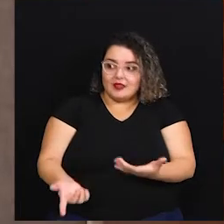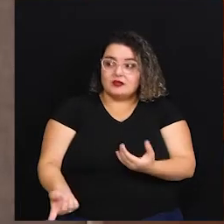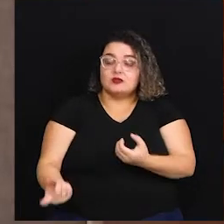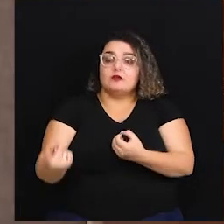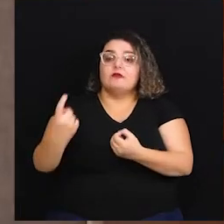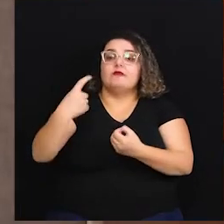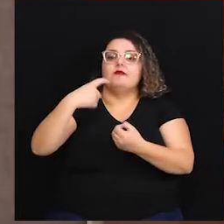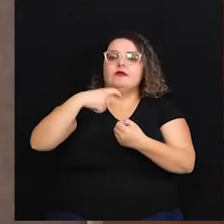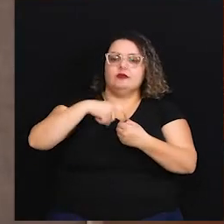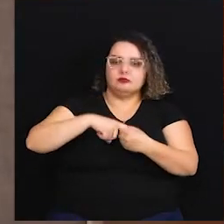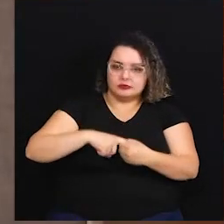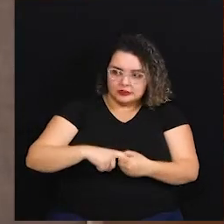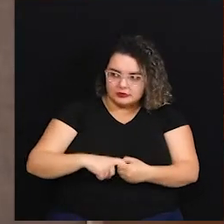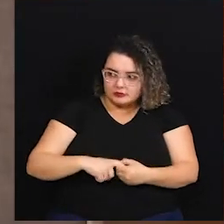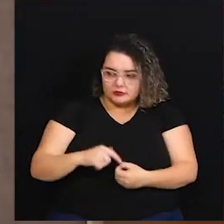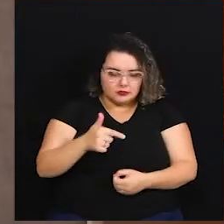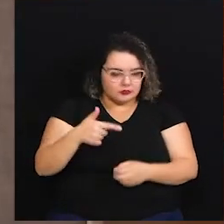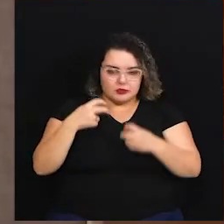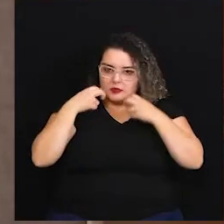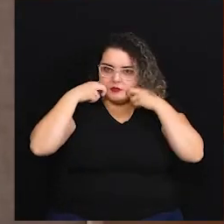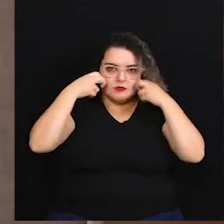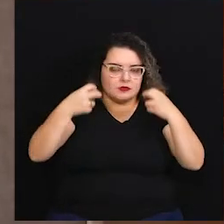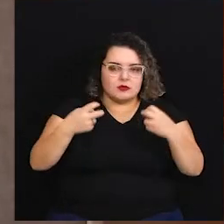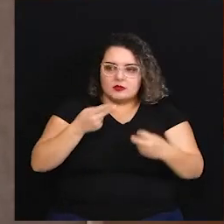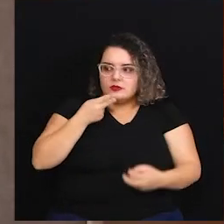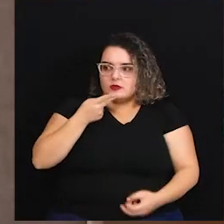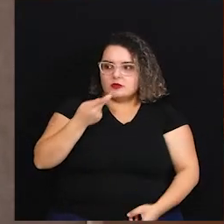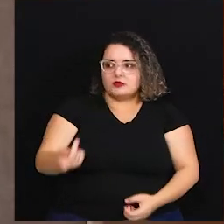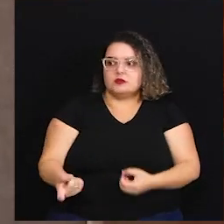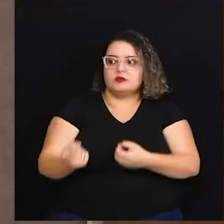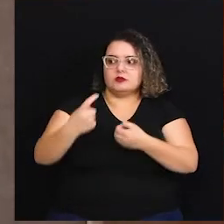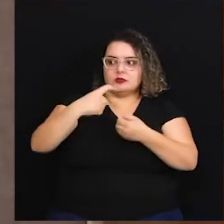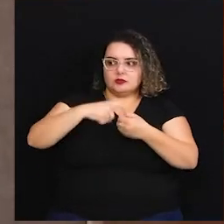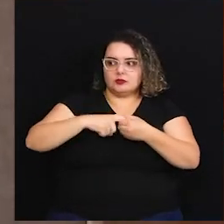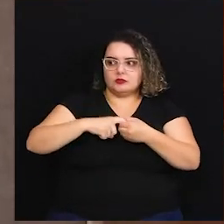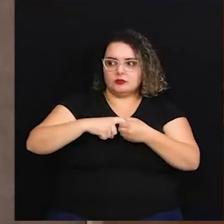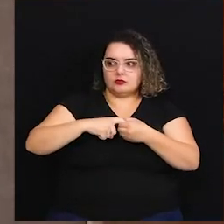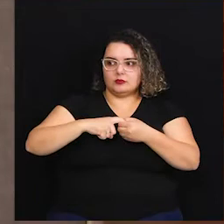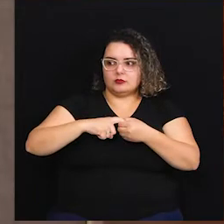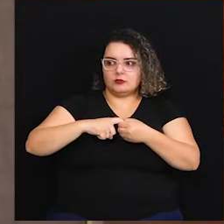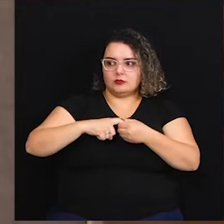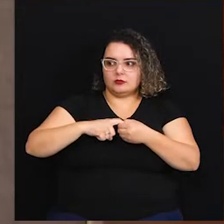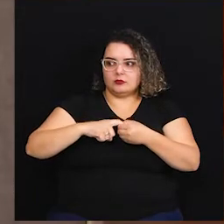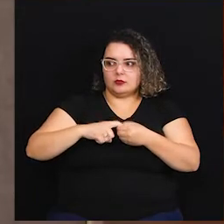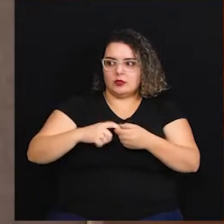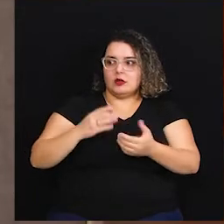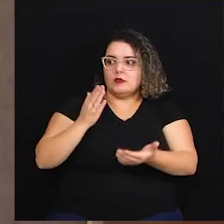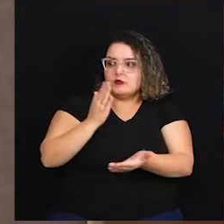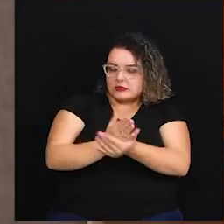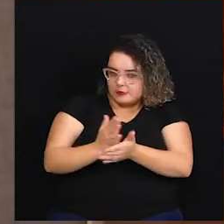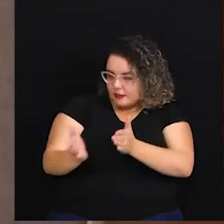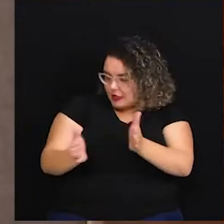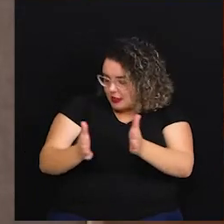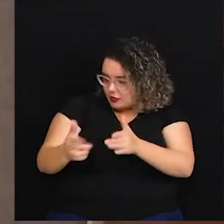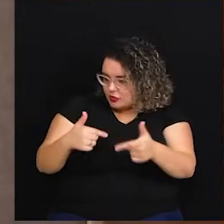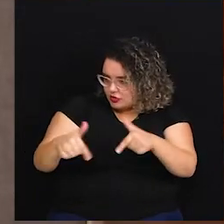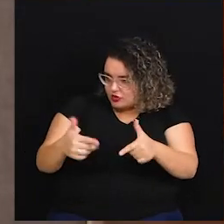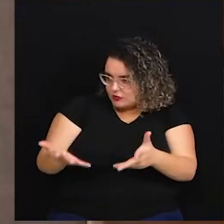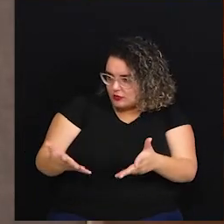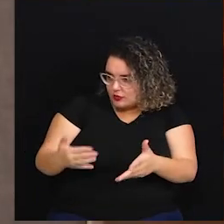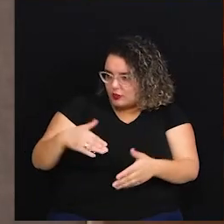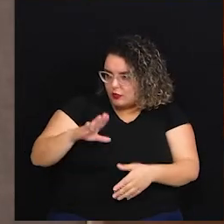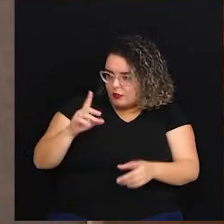começando, novamente, estou voltando, sabe? Não tenho vergonha de falar isso, que eu tô voltando, porque não Você parou de trabalhar em